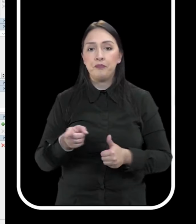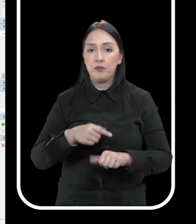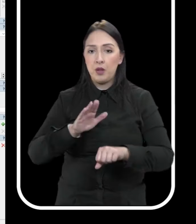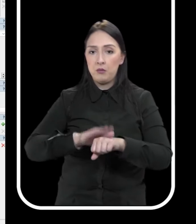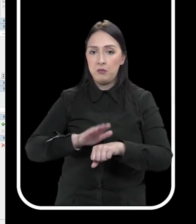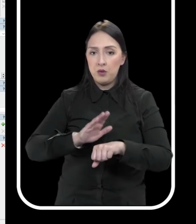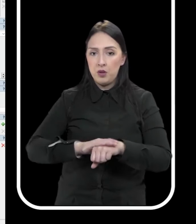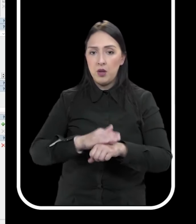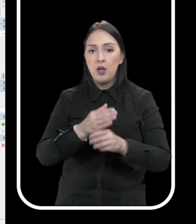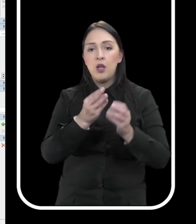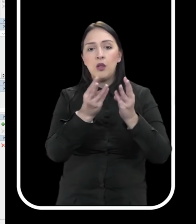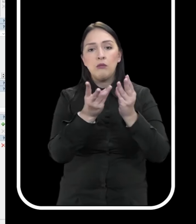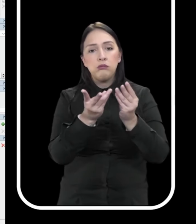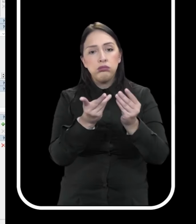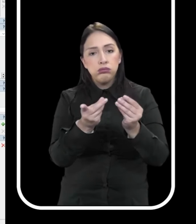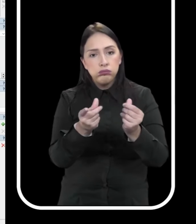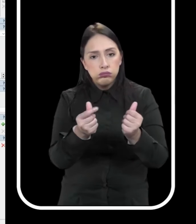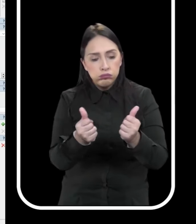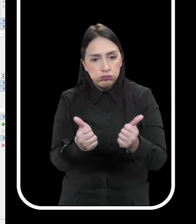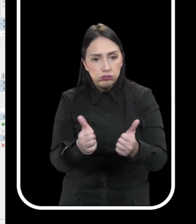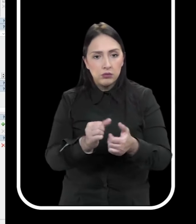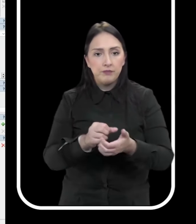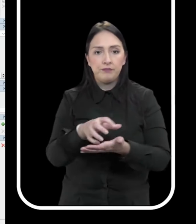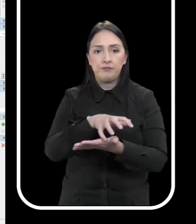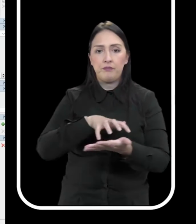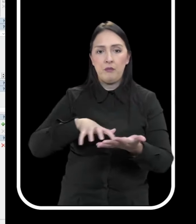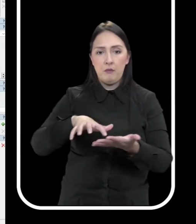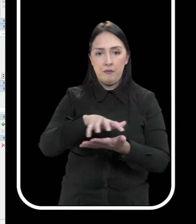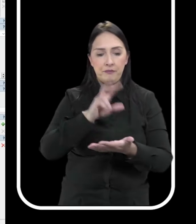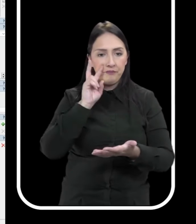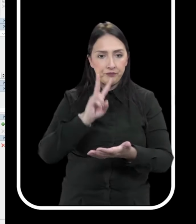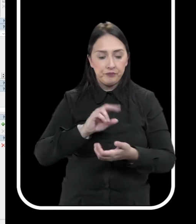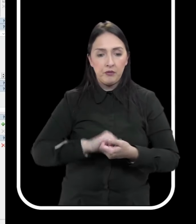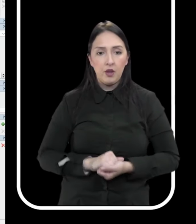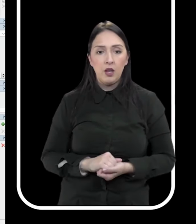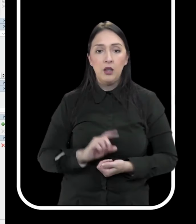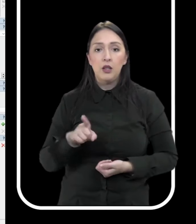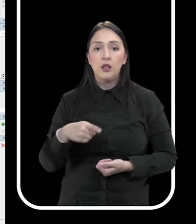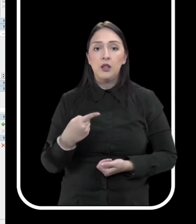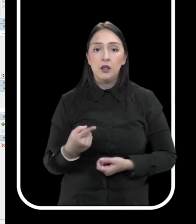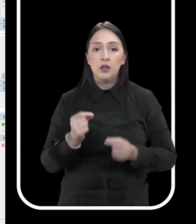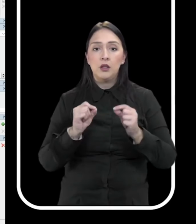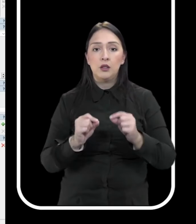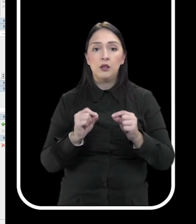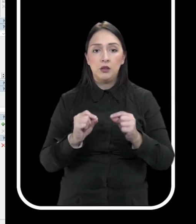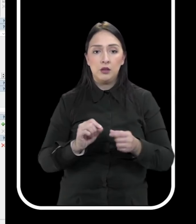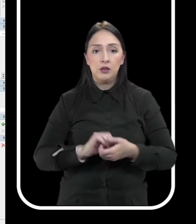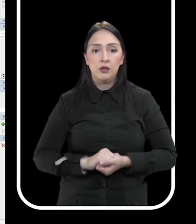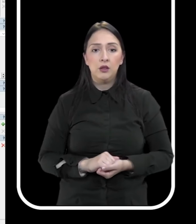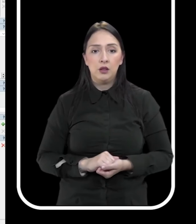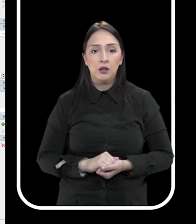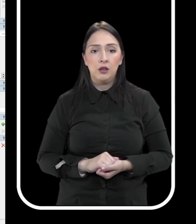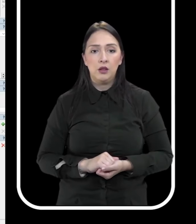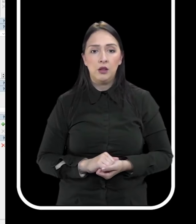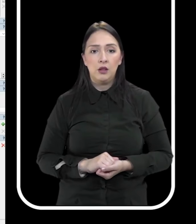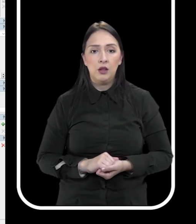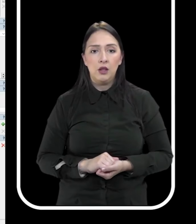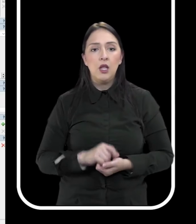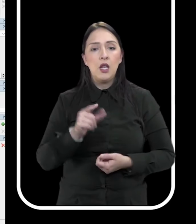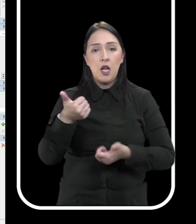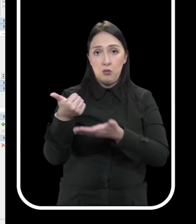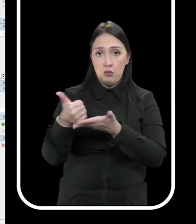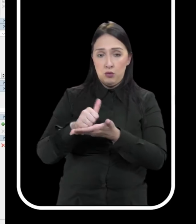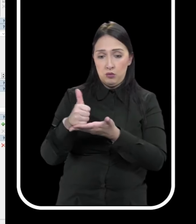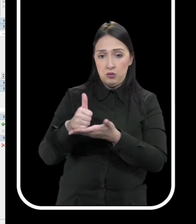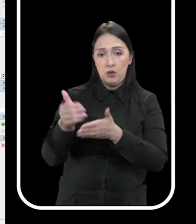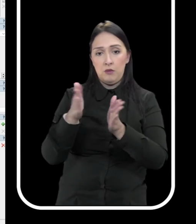uma primeira etapa de fundição, então esse material ele é fundido, e a partir dessa fundição, inclusive esse abo aqui, esse abo